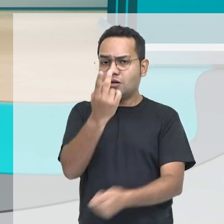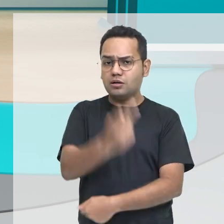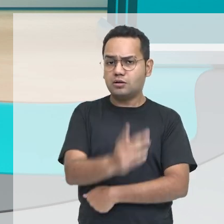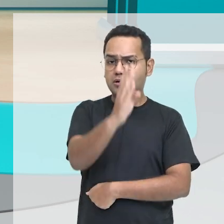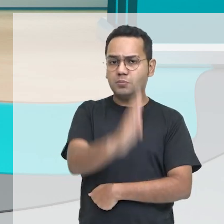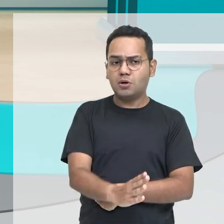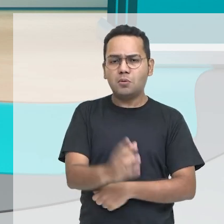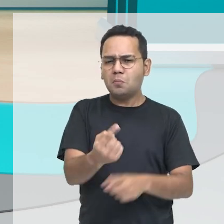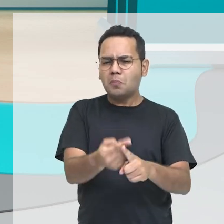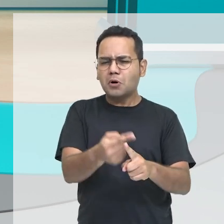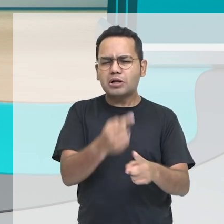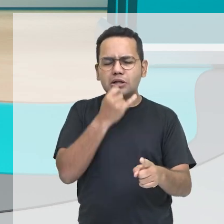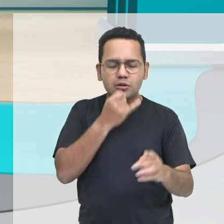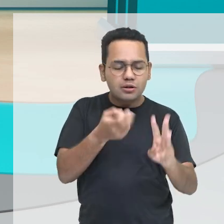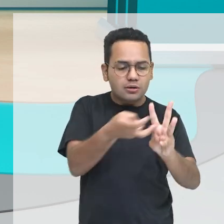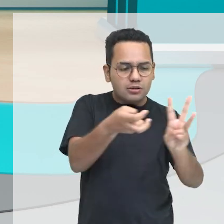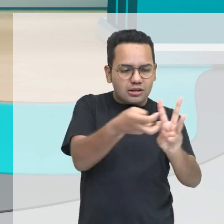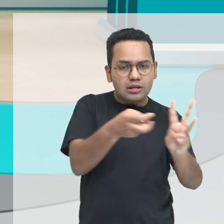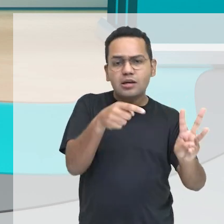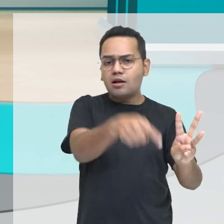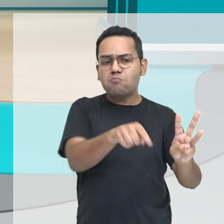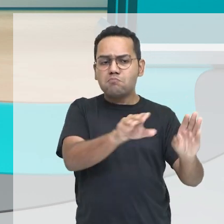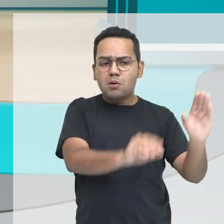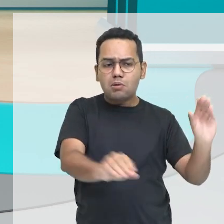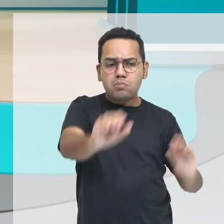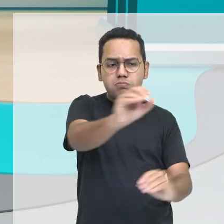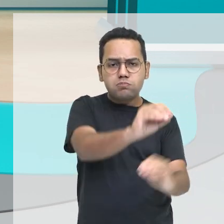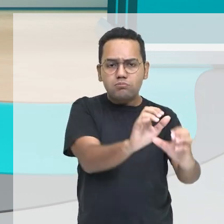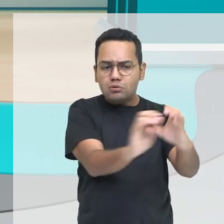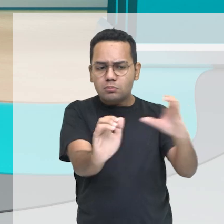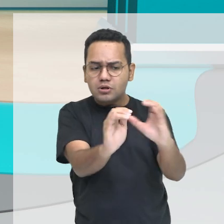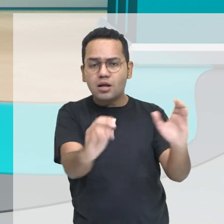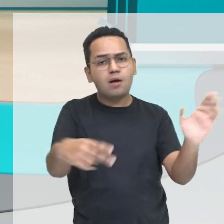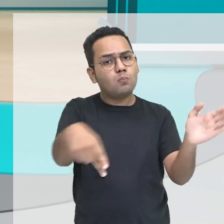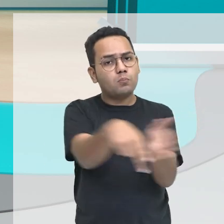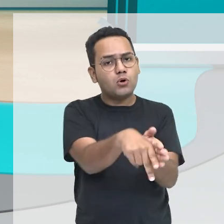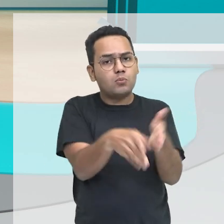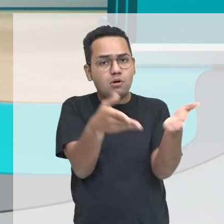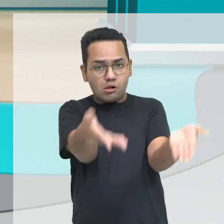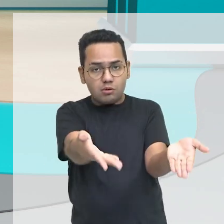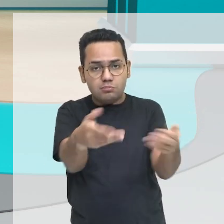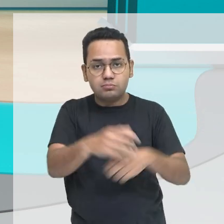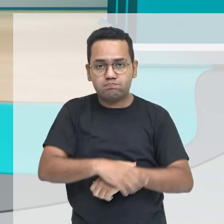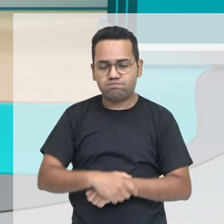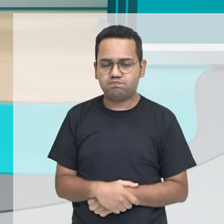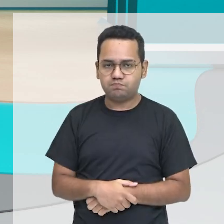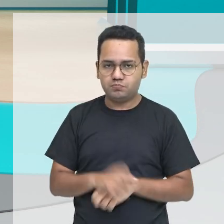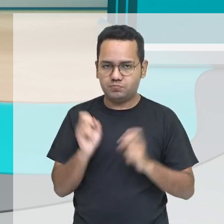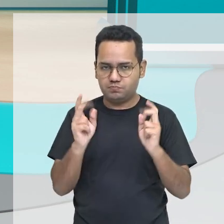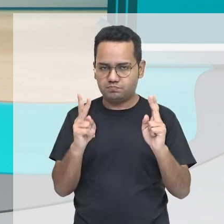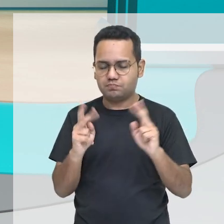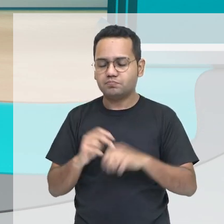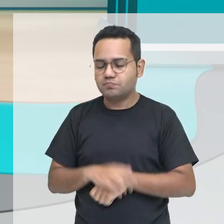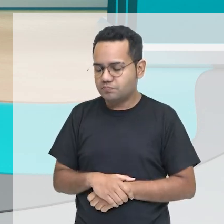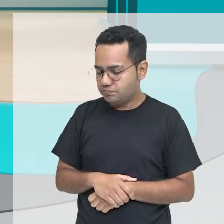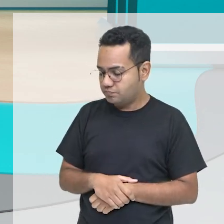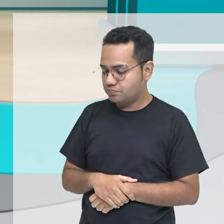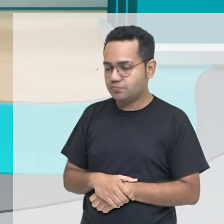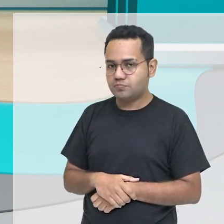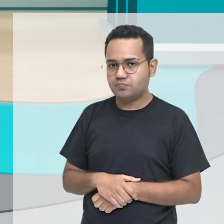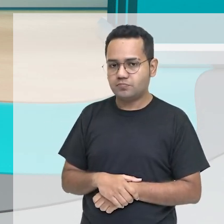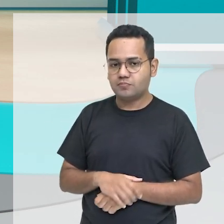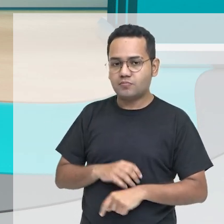seu próprio idioma, o seu próprio dialeto, a sua própria forma de falar, ok? Daí, eles pegaram